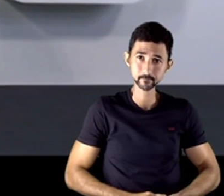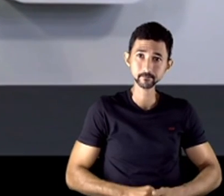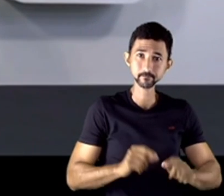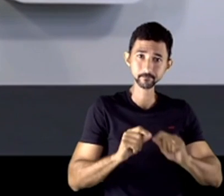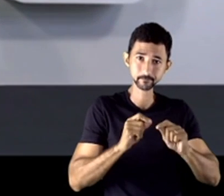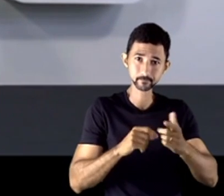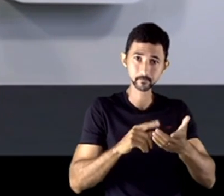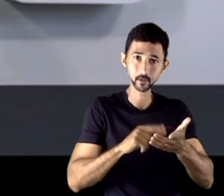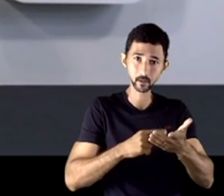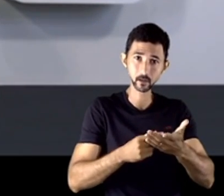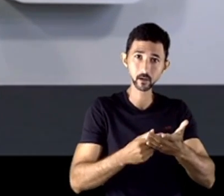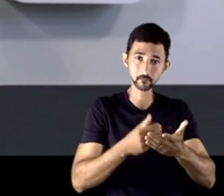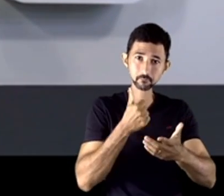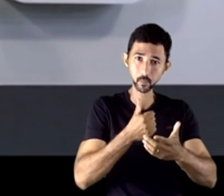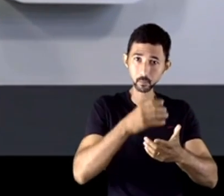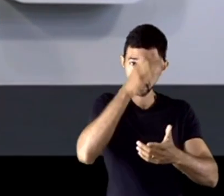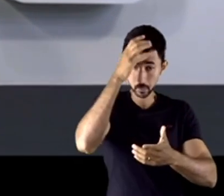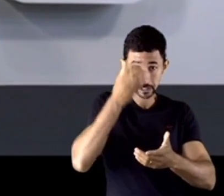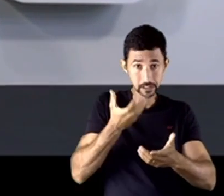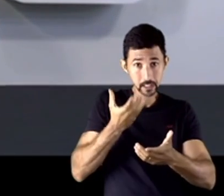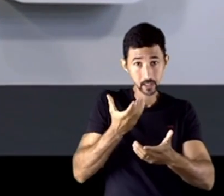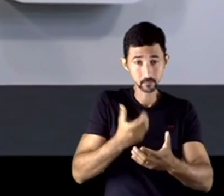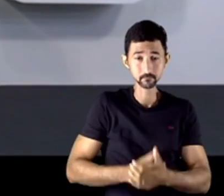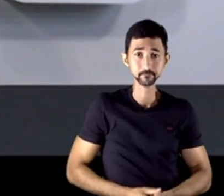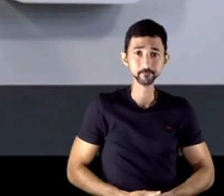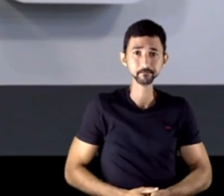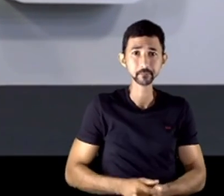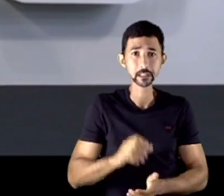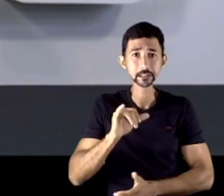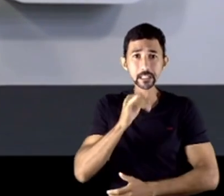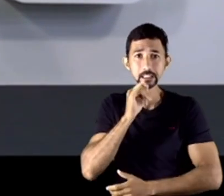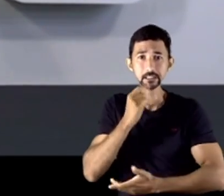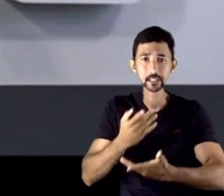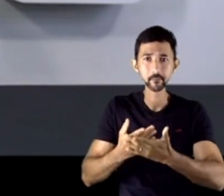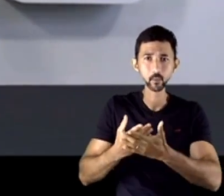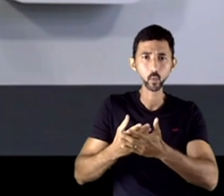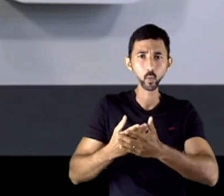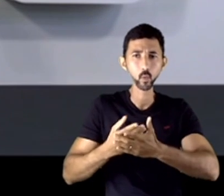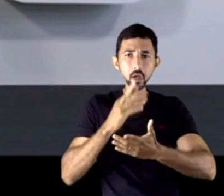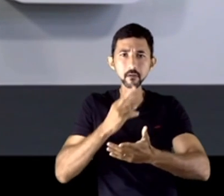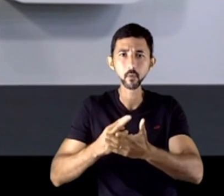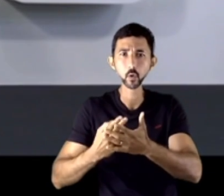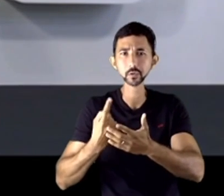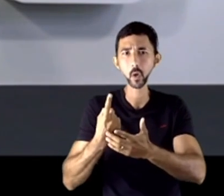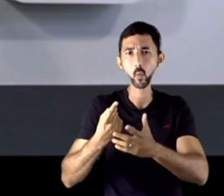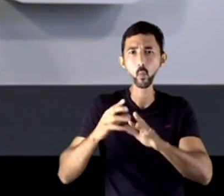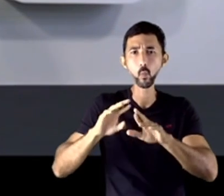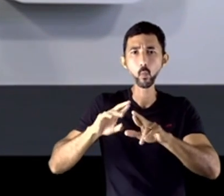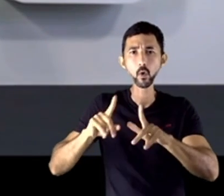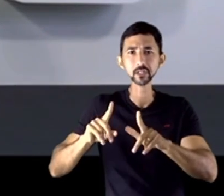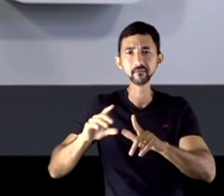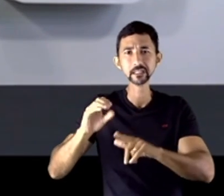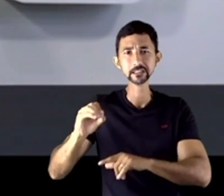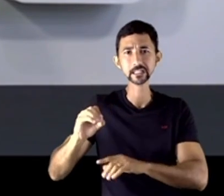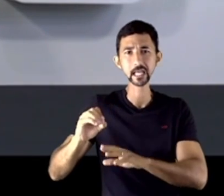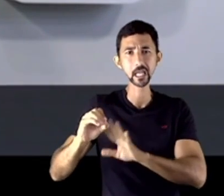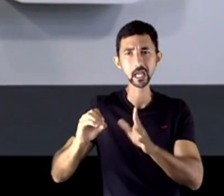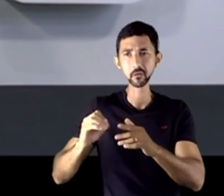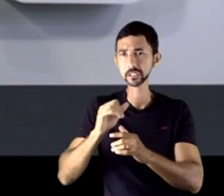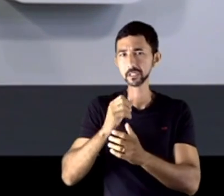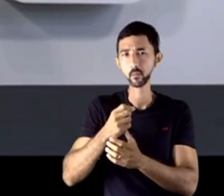aí negócio feito, está dentro da condição do cliente. Se der resto diferente de zero, é uma divisão não